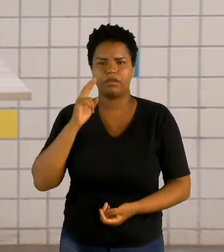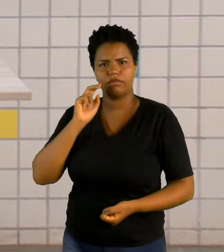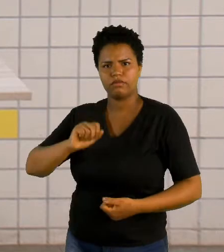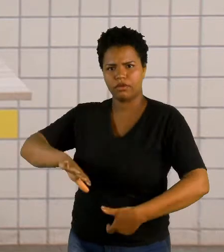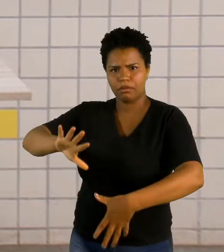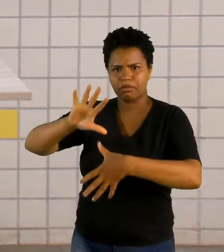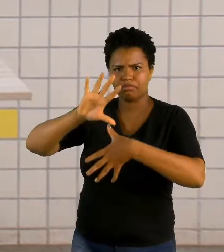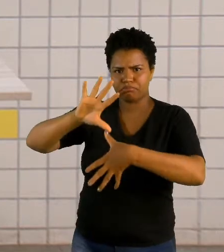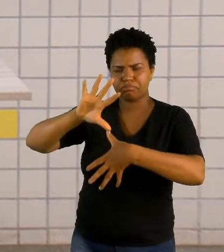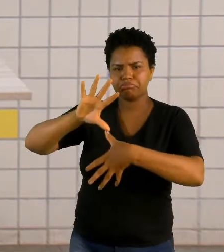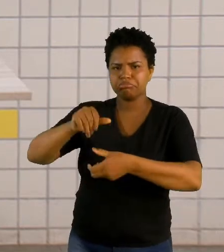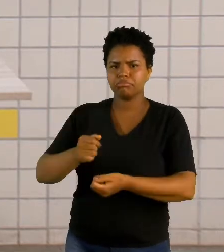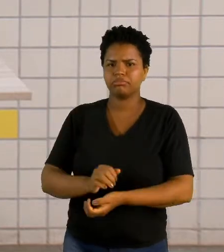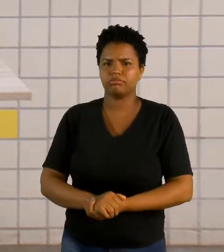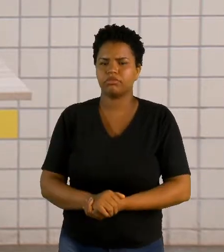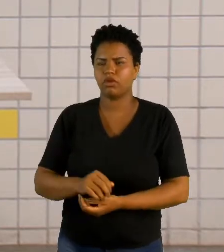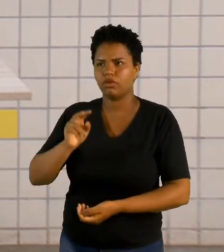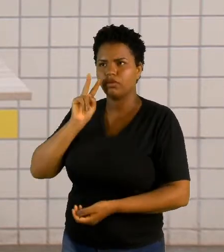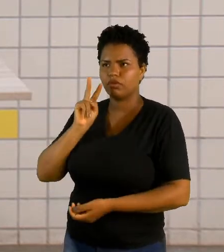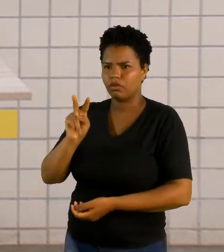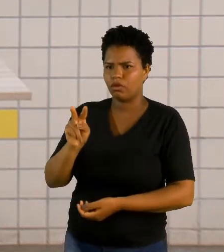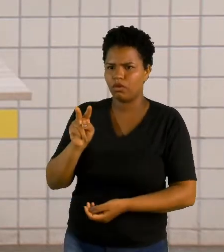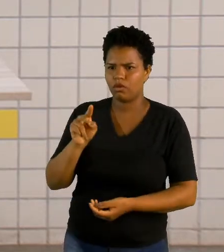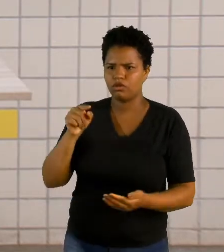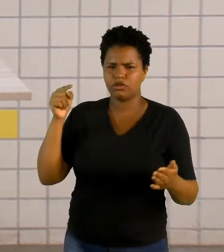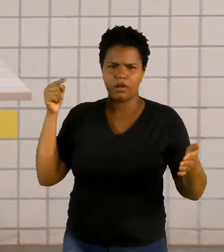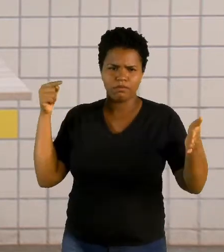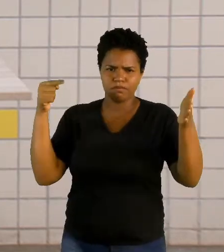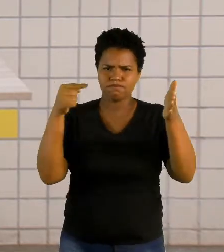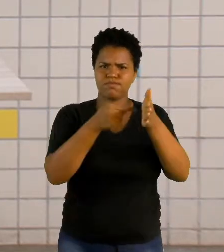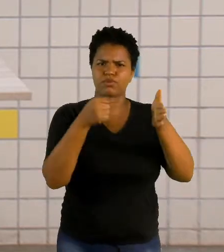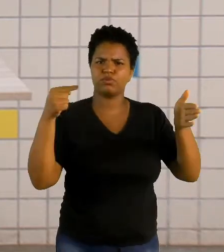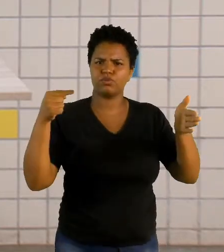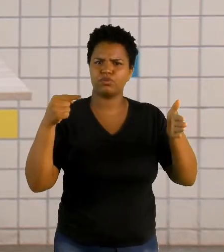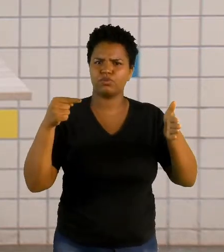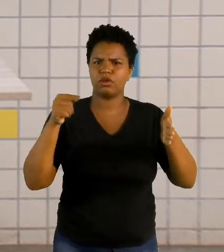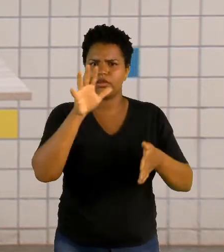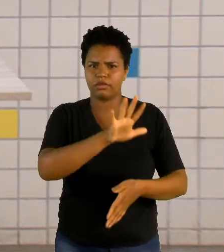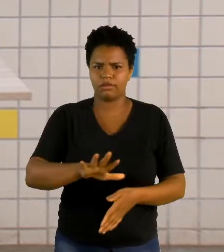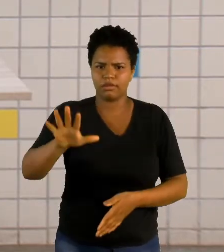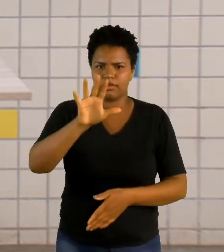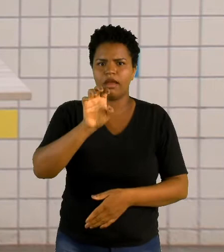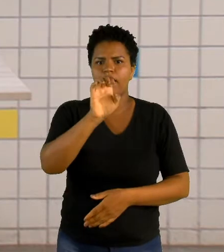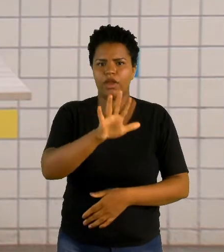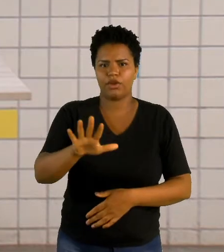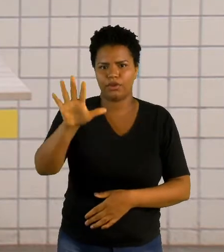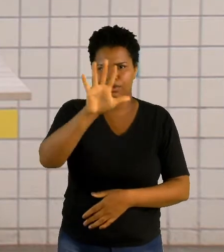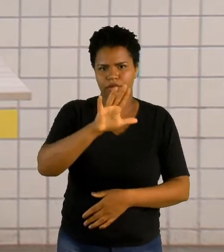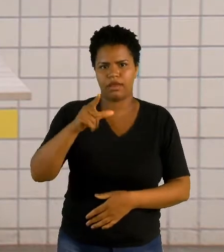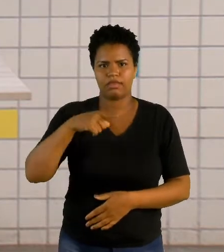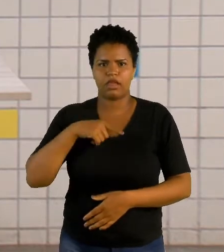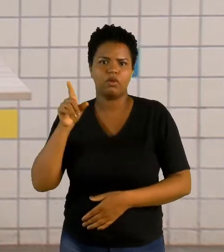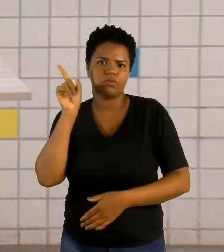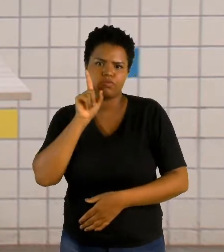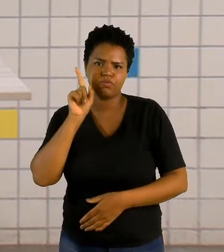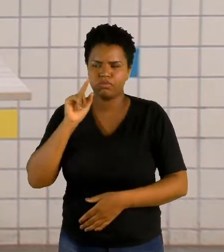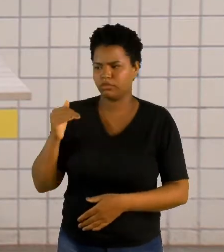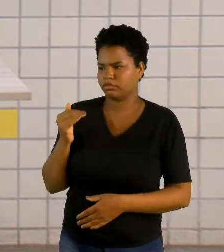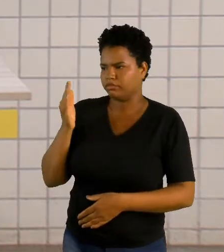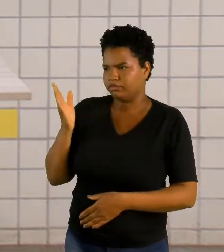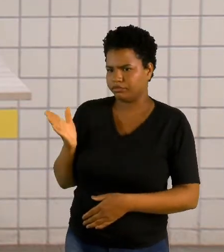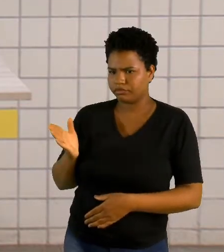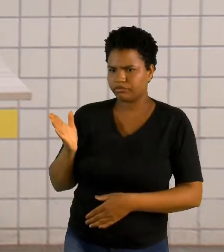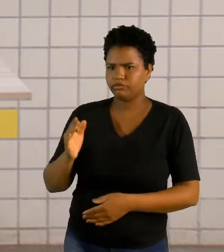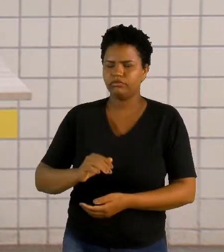diretamente eu olho, bem no meio, eu tenho a Europa. Aí eu tenho os Estados Unidos de um lado, eu tenho